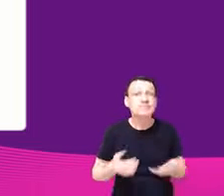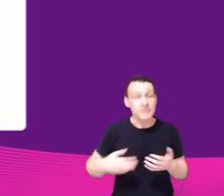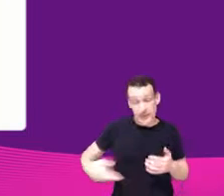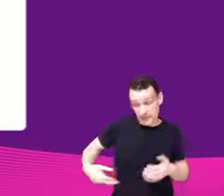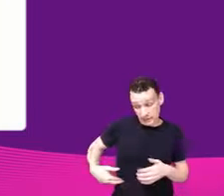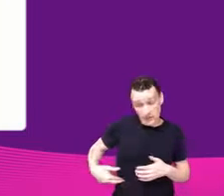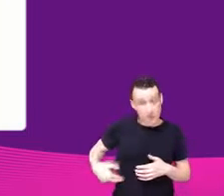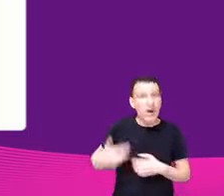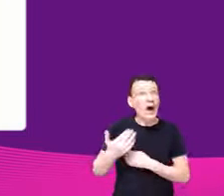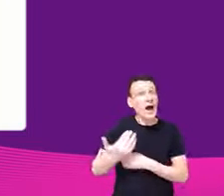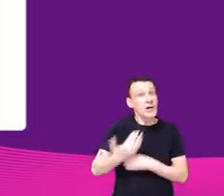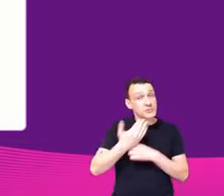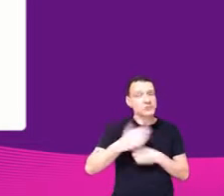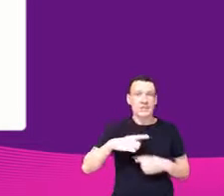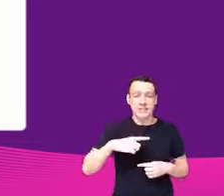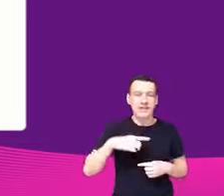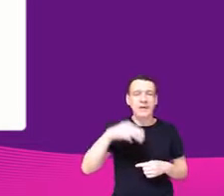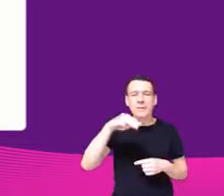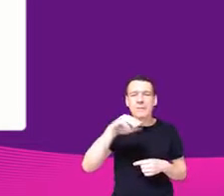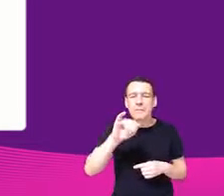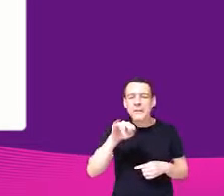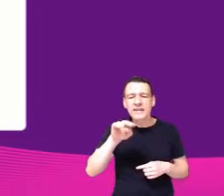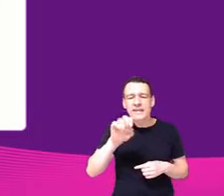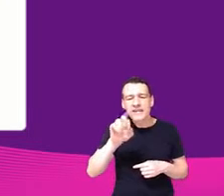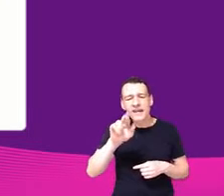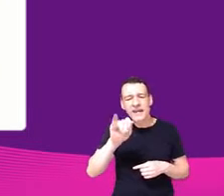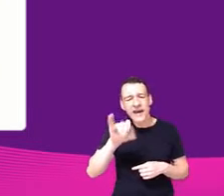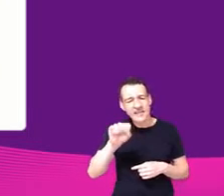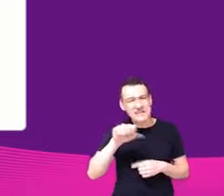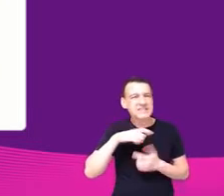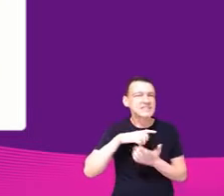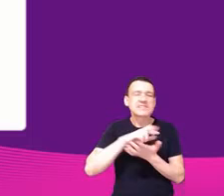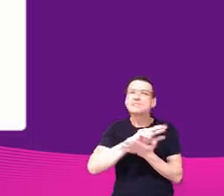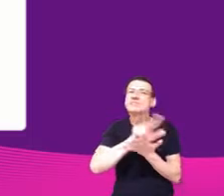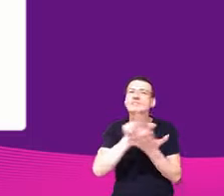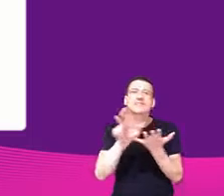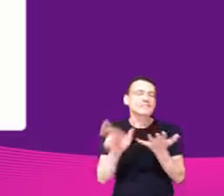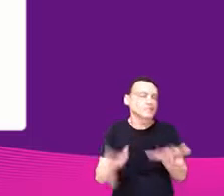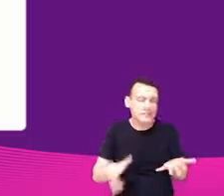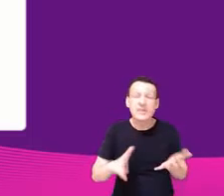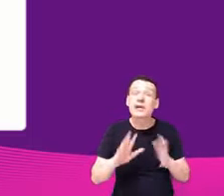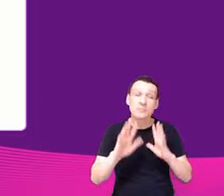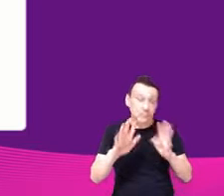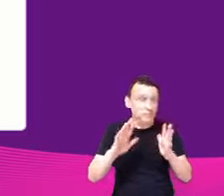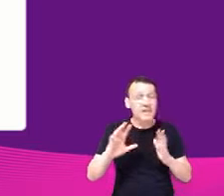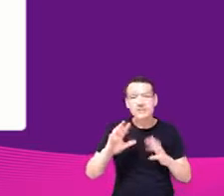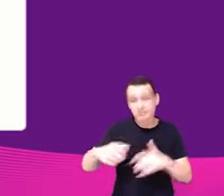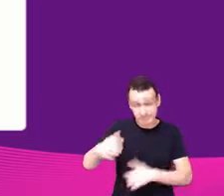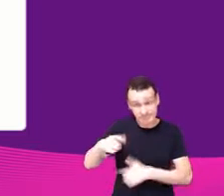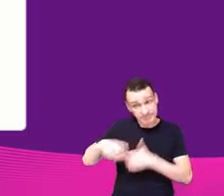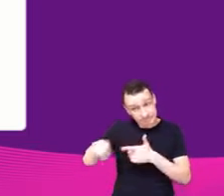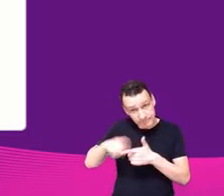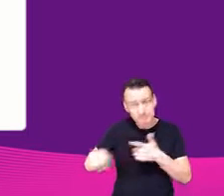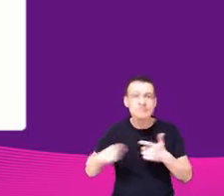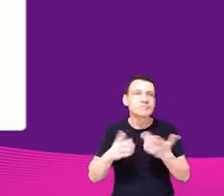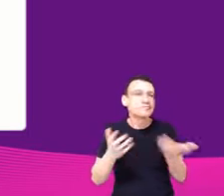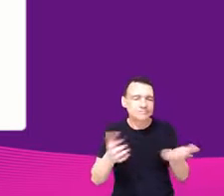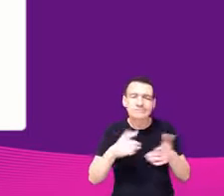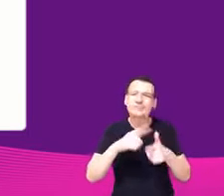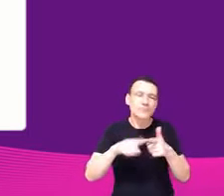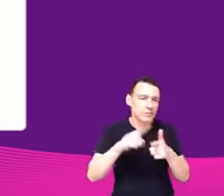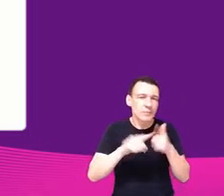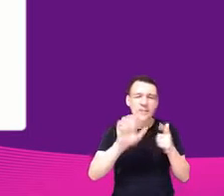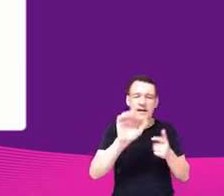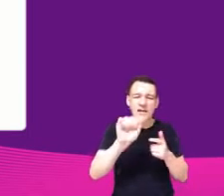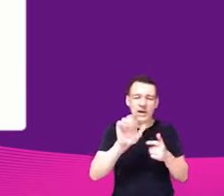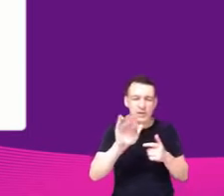renal que fica alterado, né? Você tem alterações importantes no eixo do cálcio, do fósforo, do